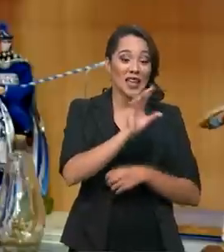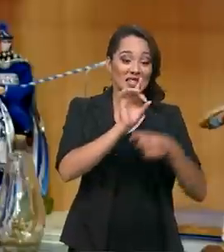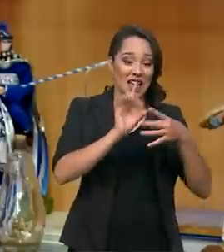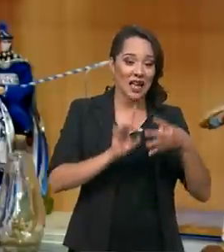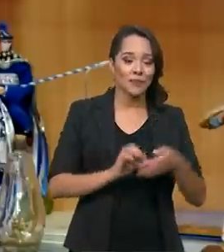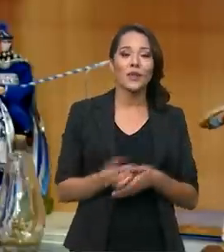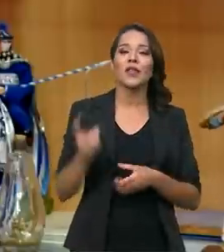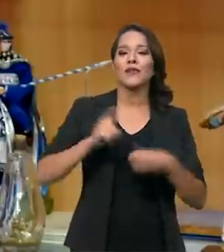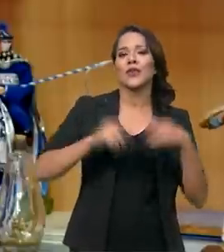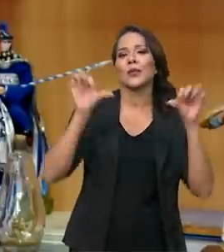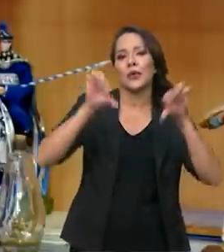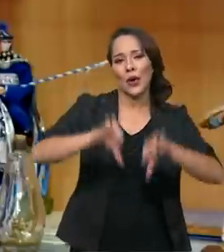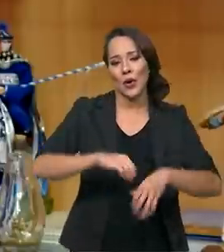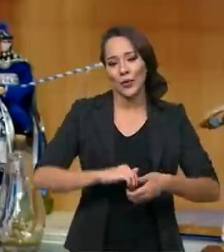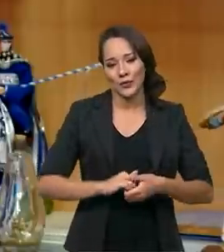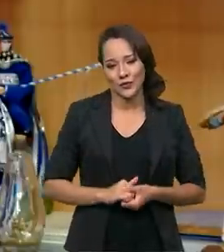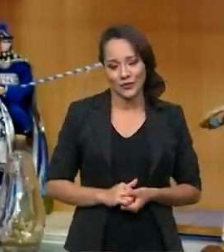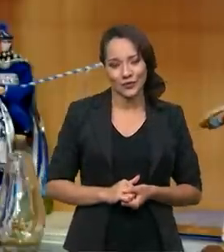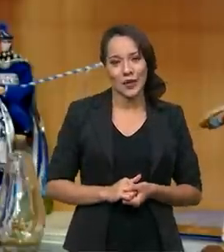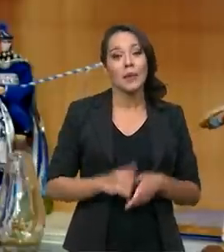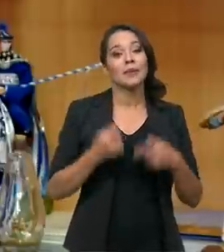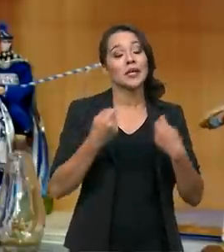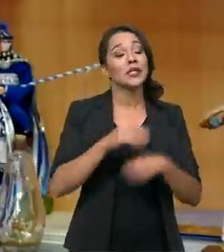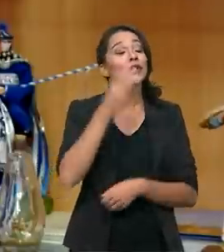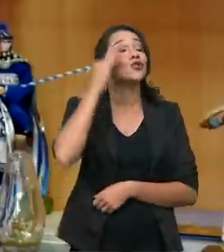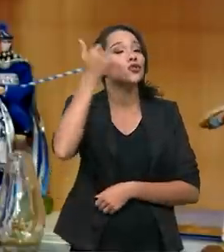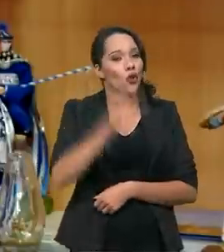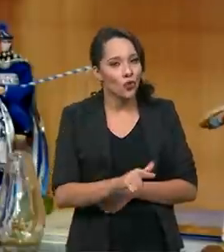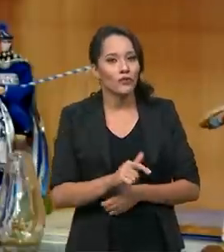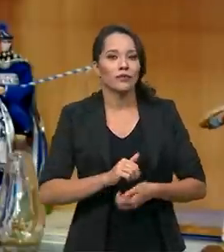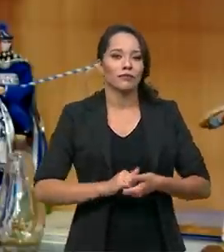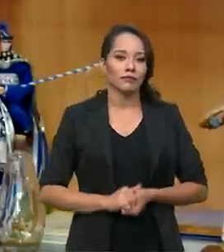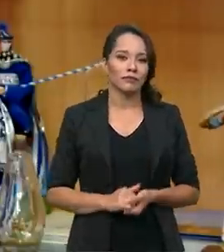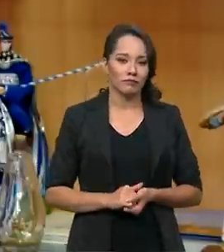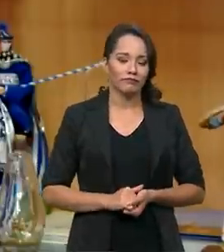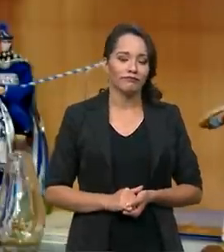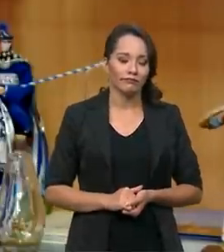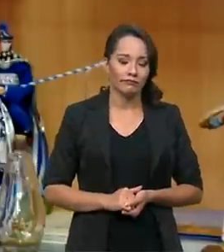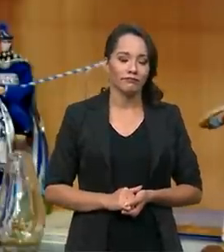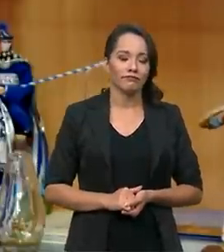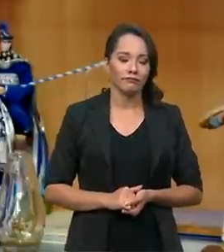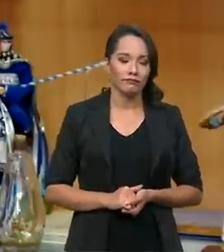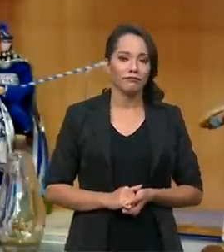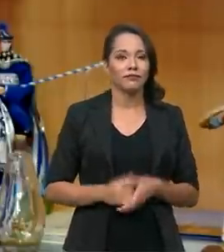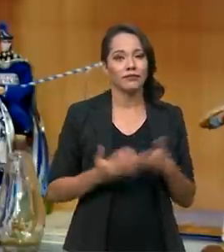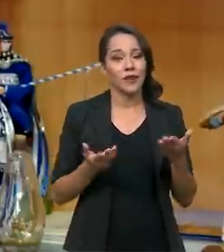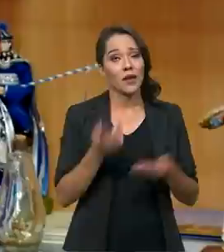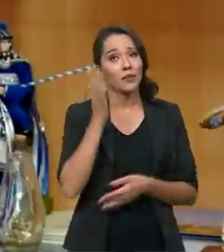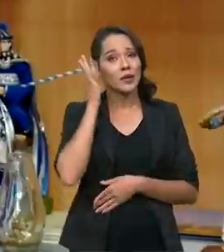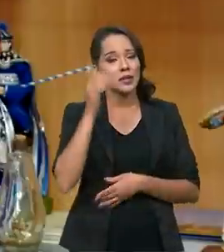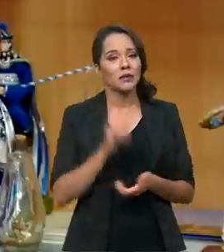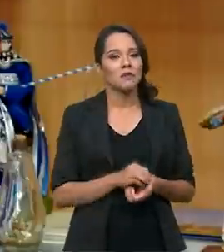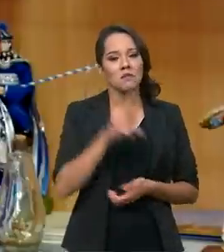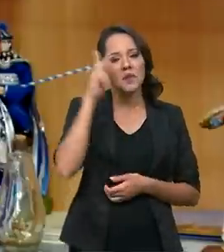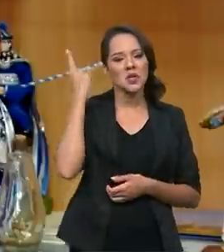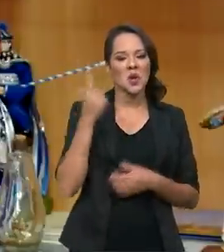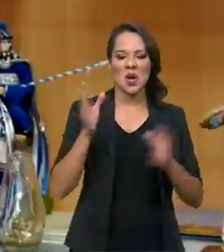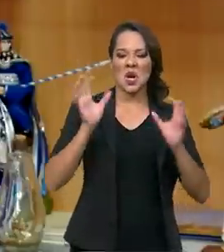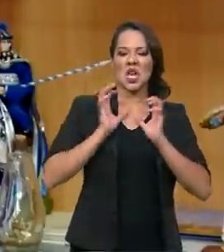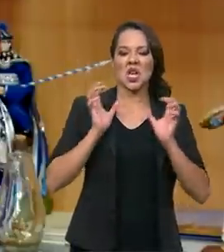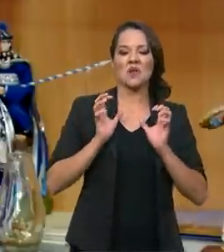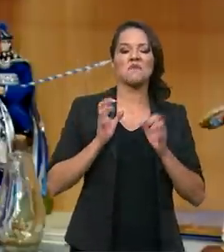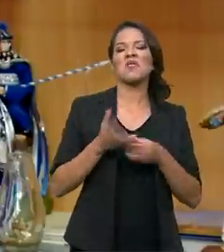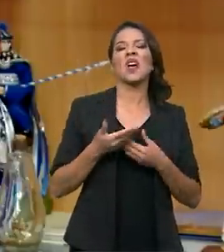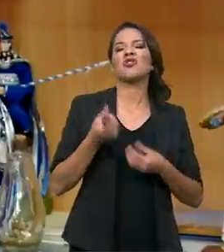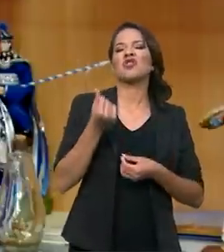volta aí aqui é o pior e tem que fazer outro a função um pouquinho cara seja um cara muito